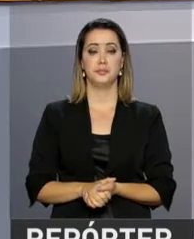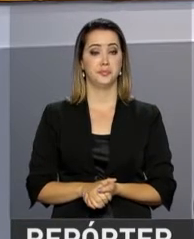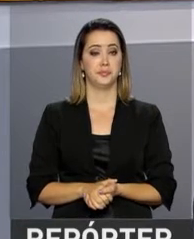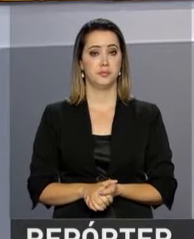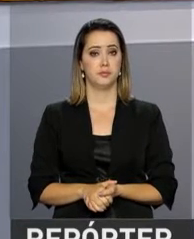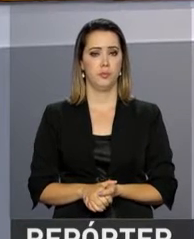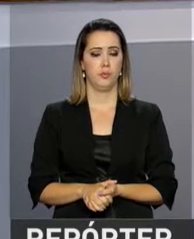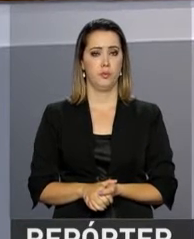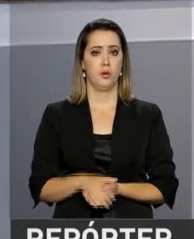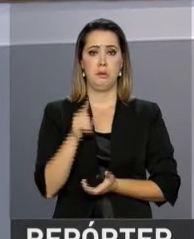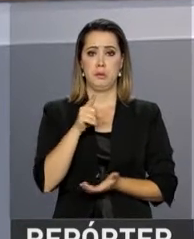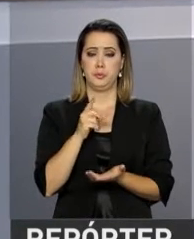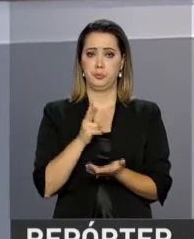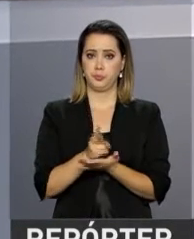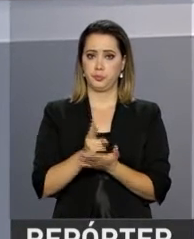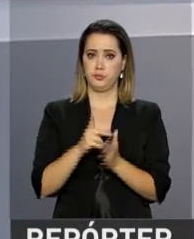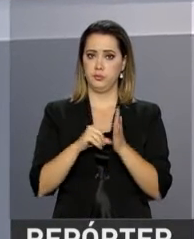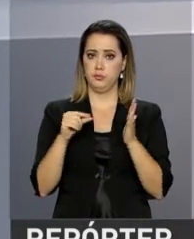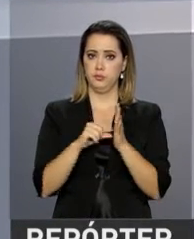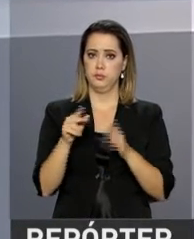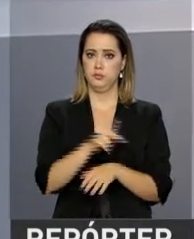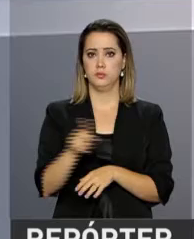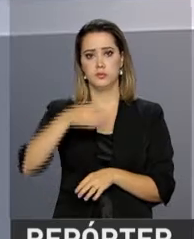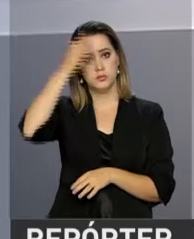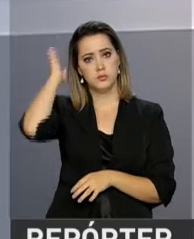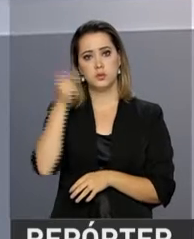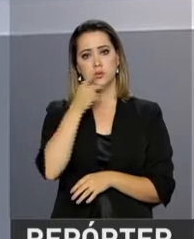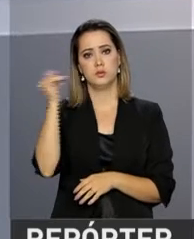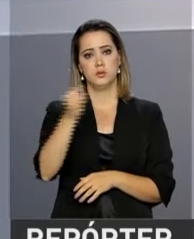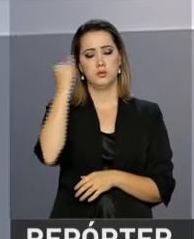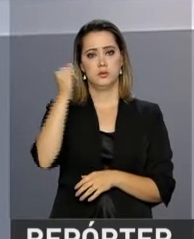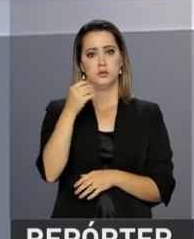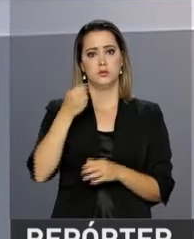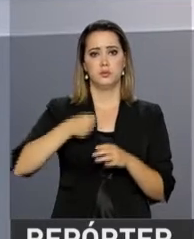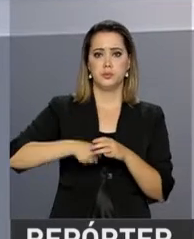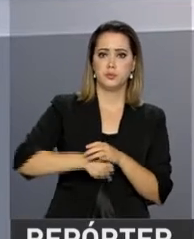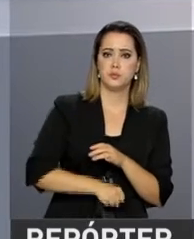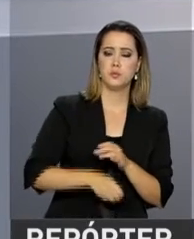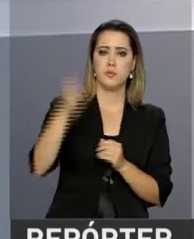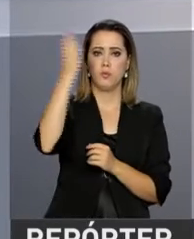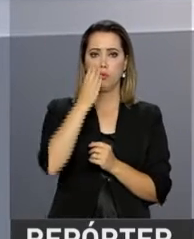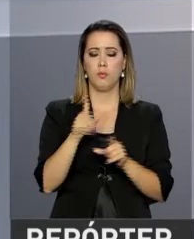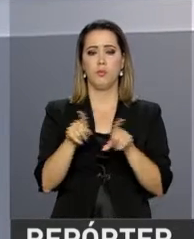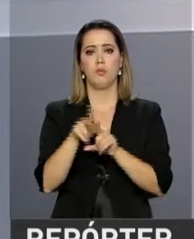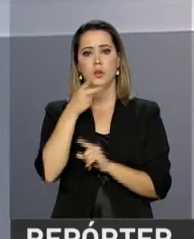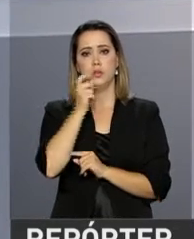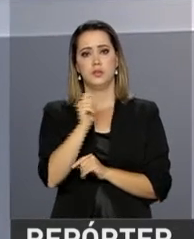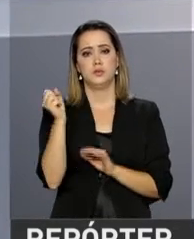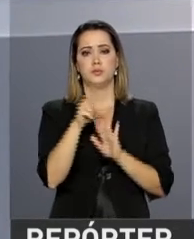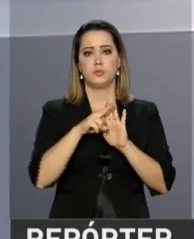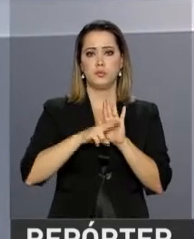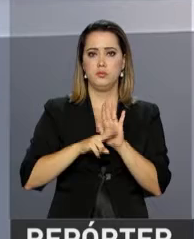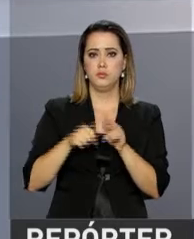ainda nesse evento no palácio do planalto o presidente michel temer falou sobre a importância da mineração para o brasil e disse que